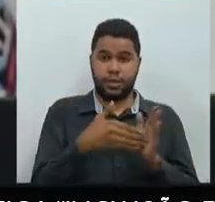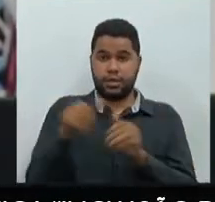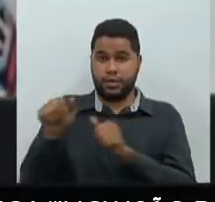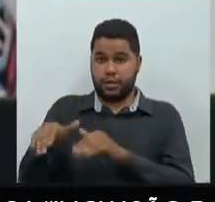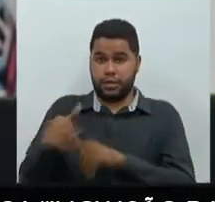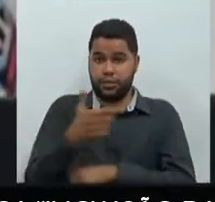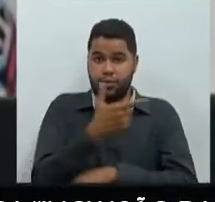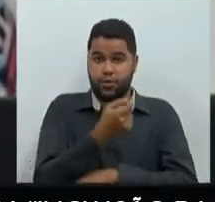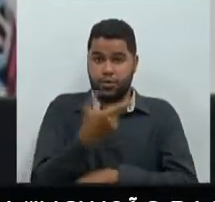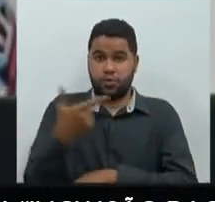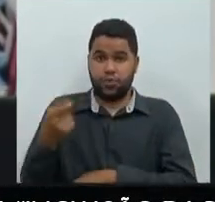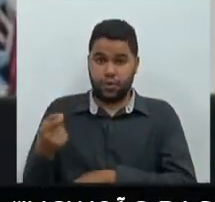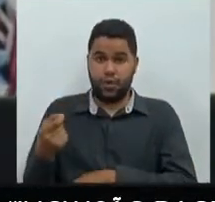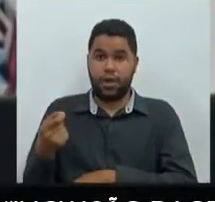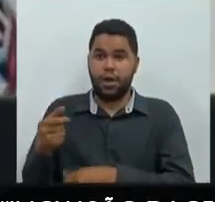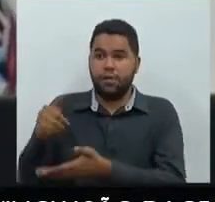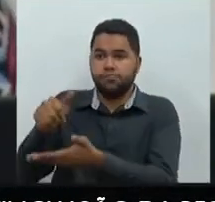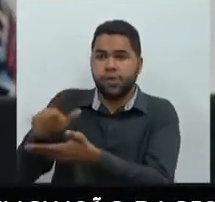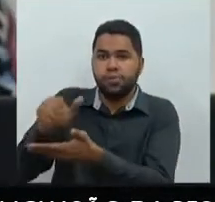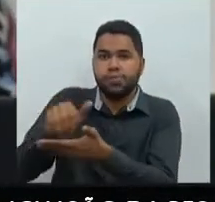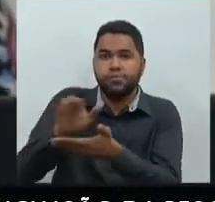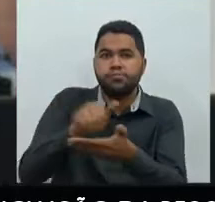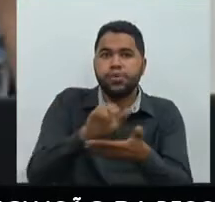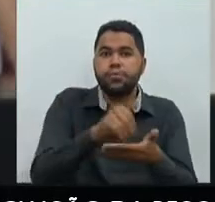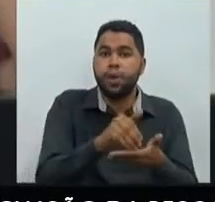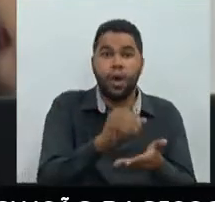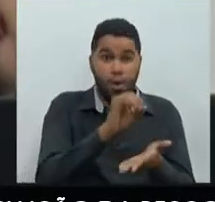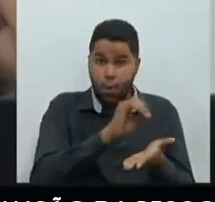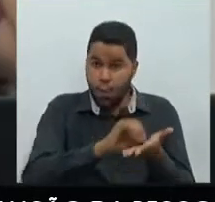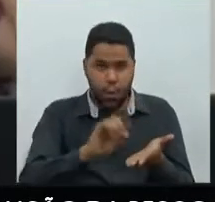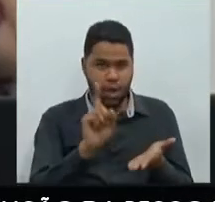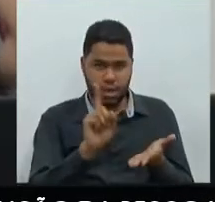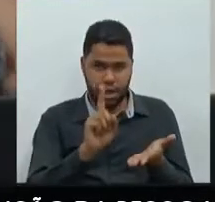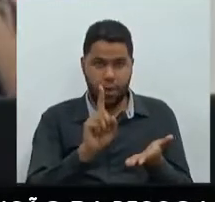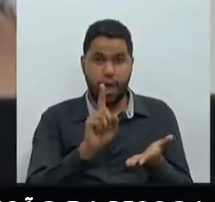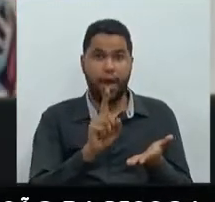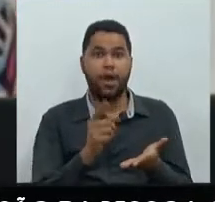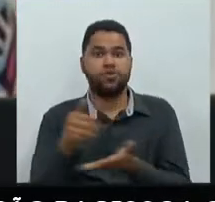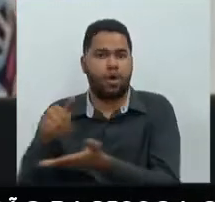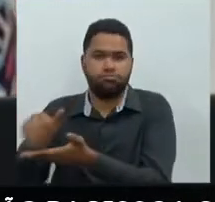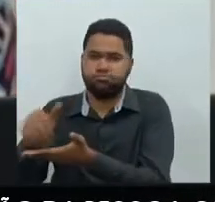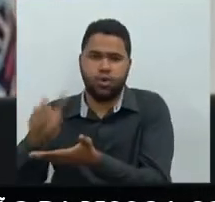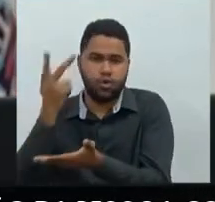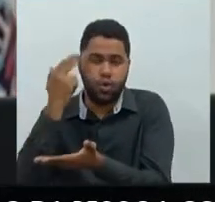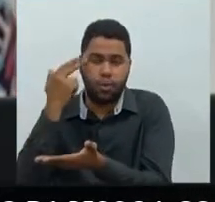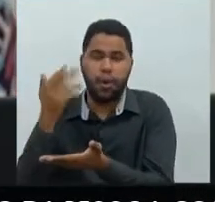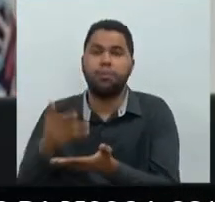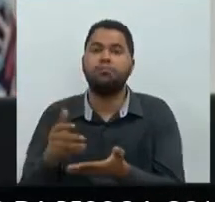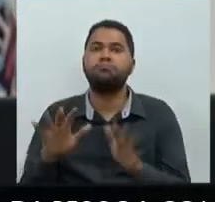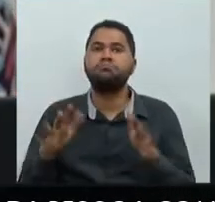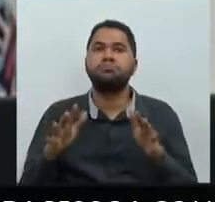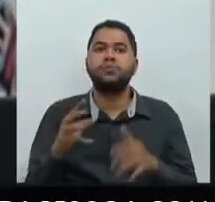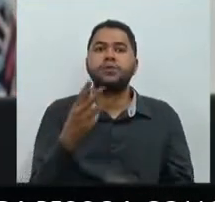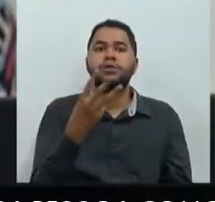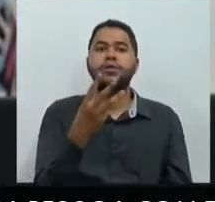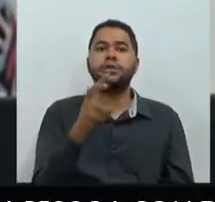2020, os desligamentos sem justa causa dos trabalhadores com deficiência no país foram de